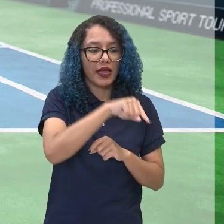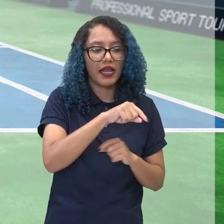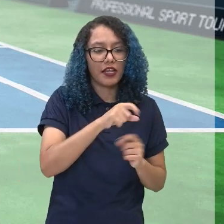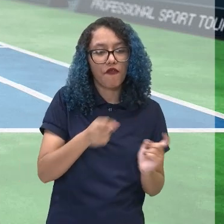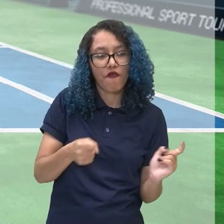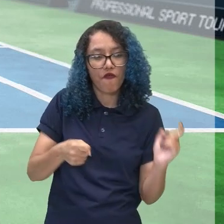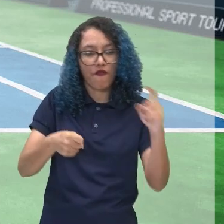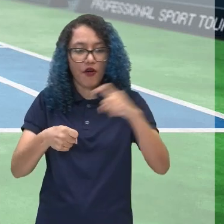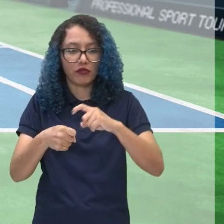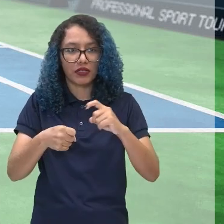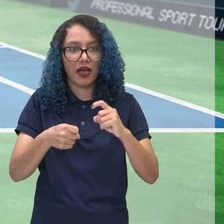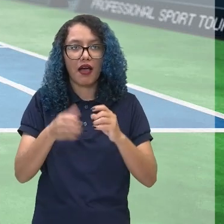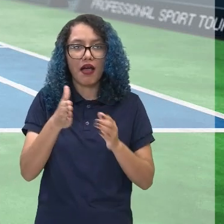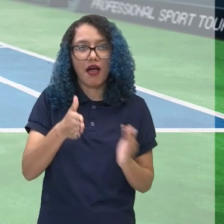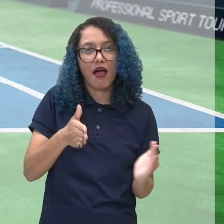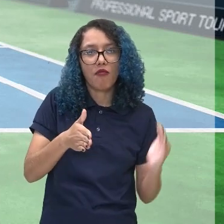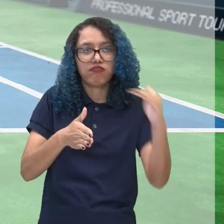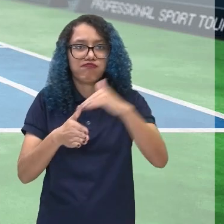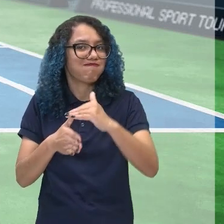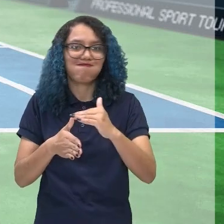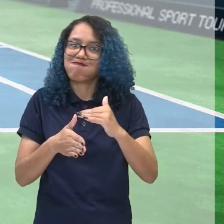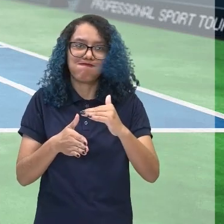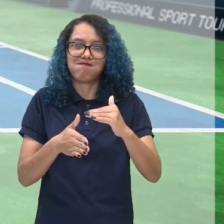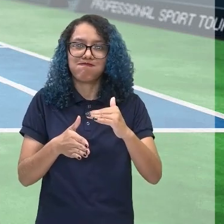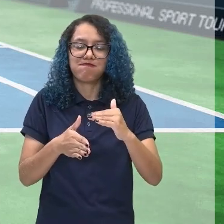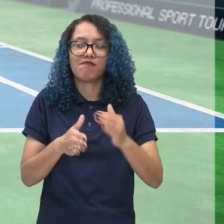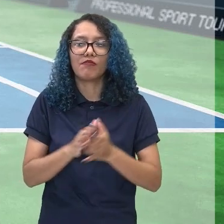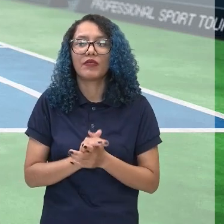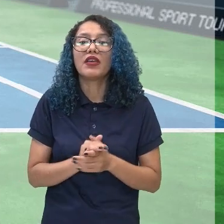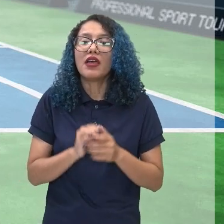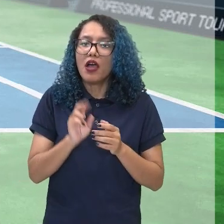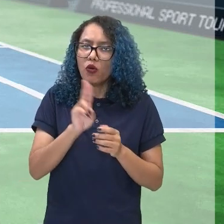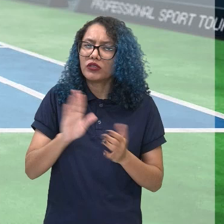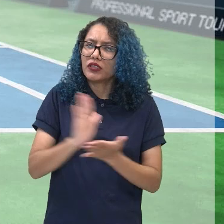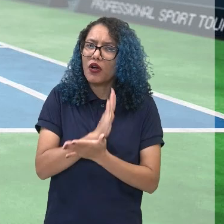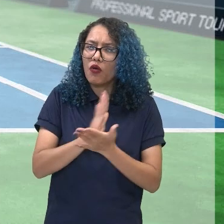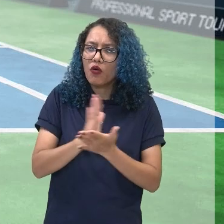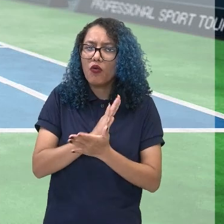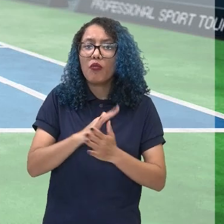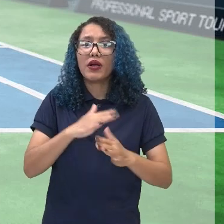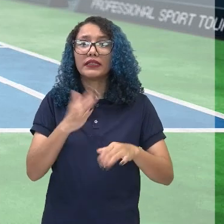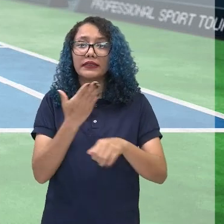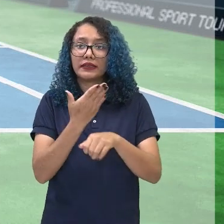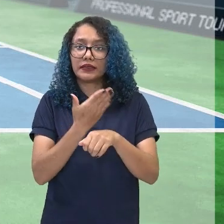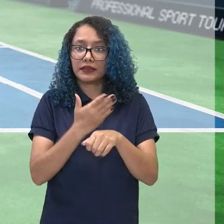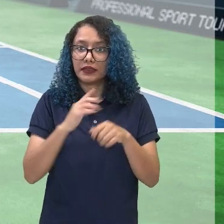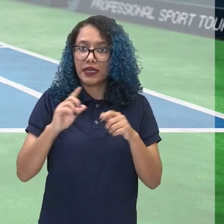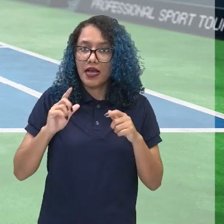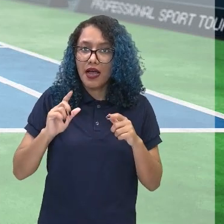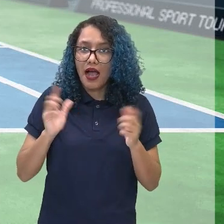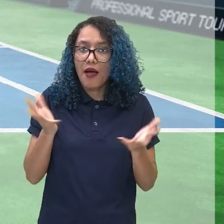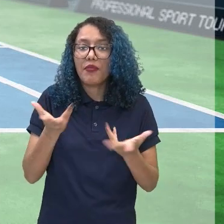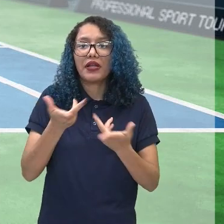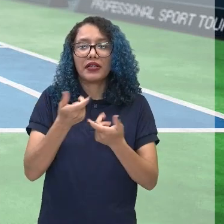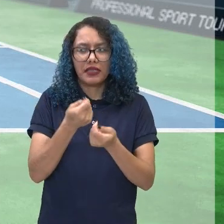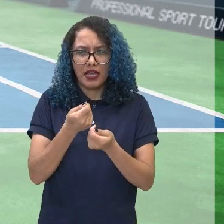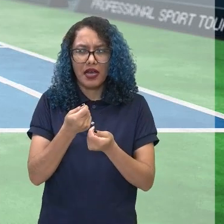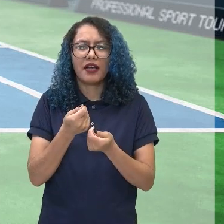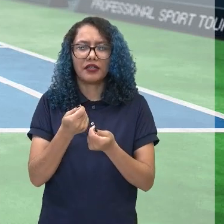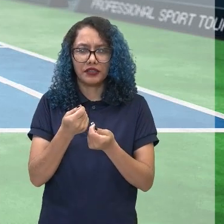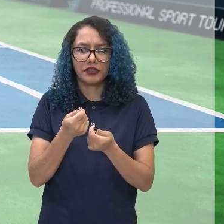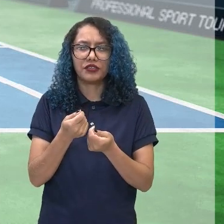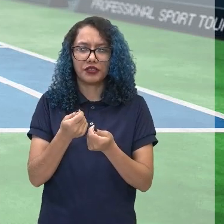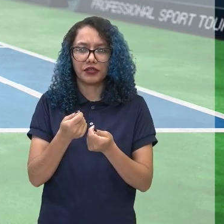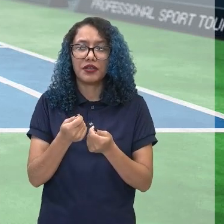usar algumas estratégias, velocidade, força ali na batida, são características importantes, mas não são